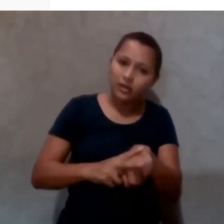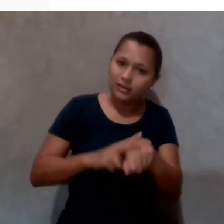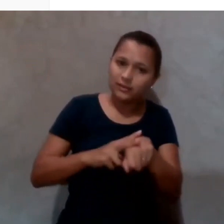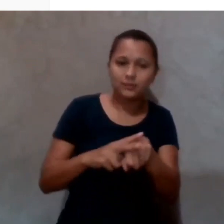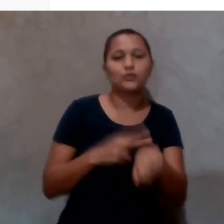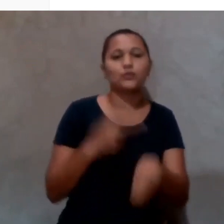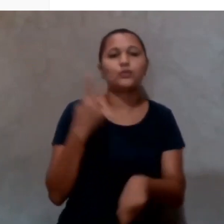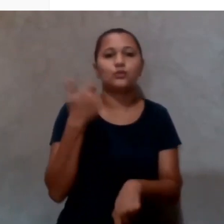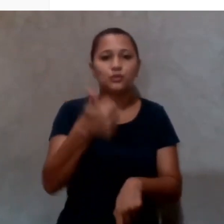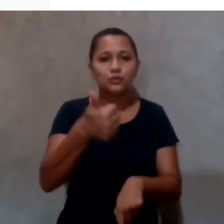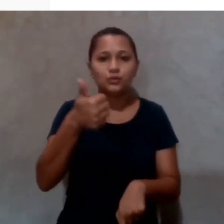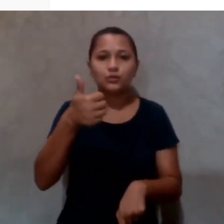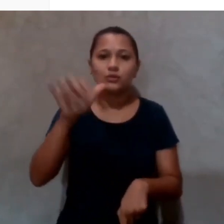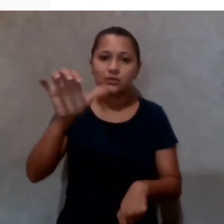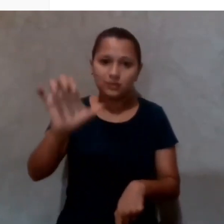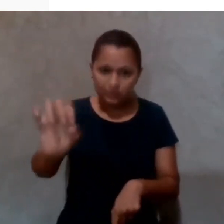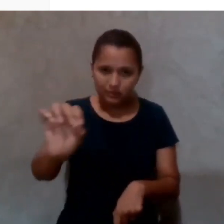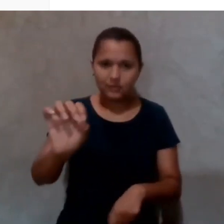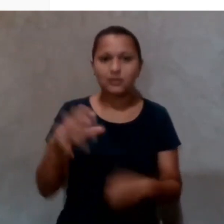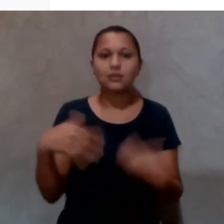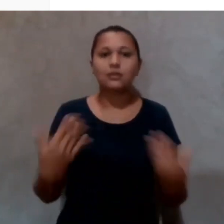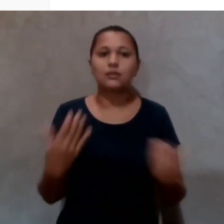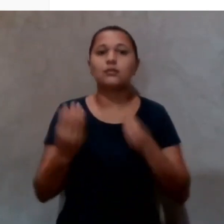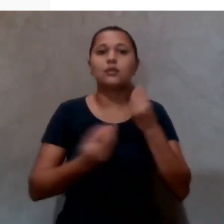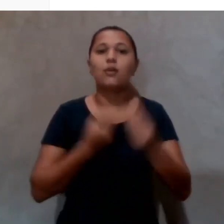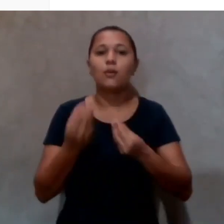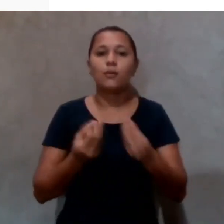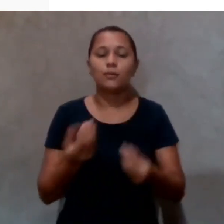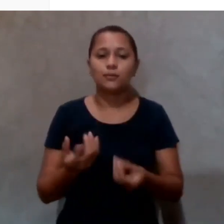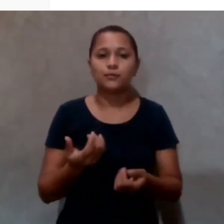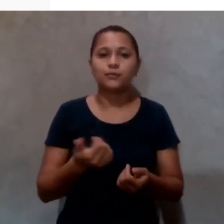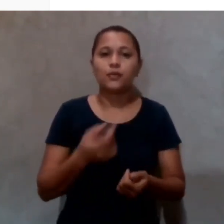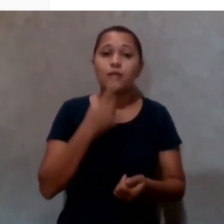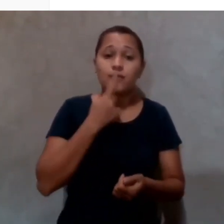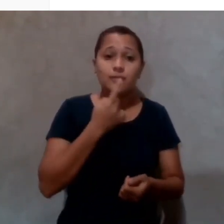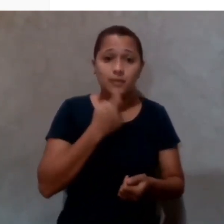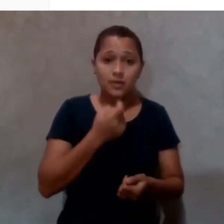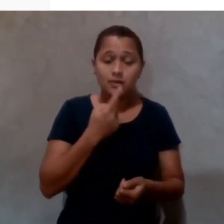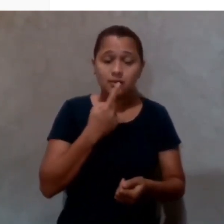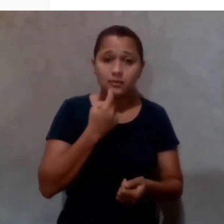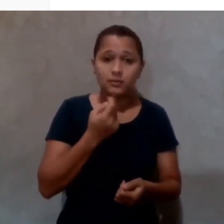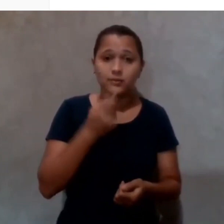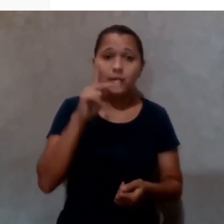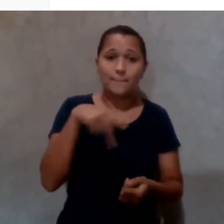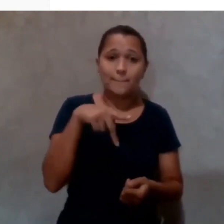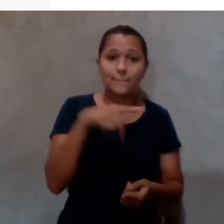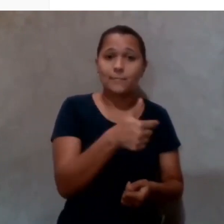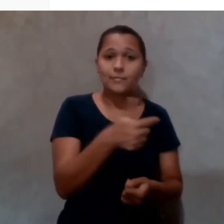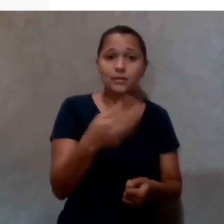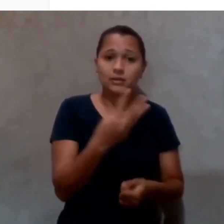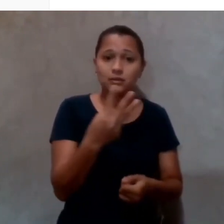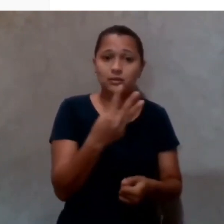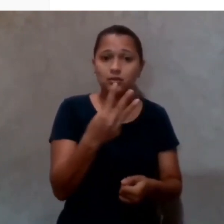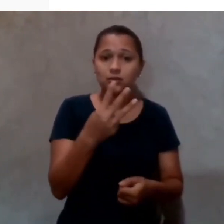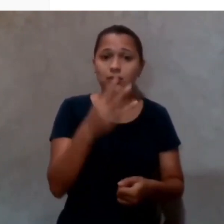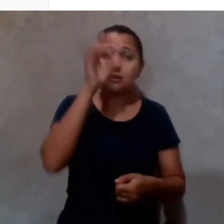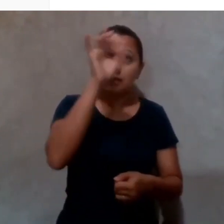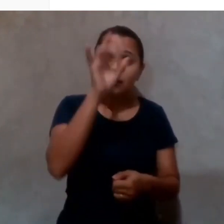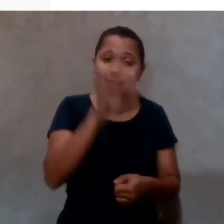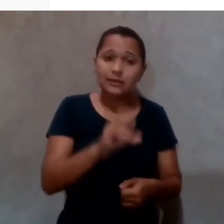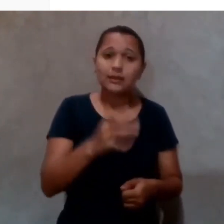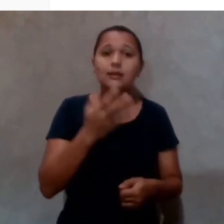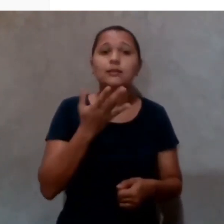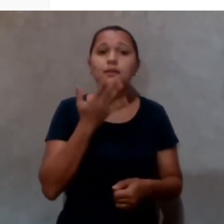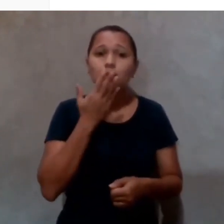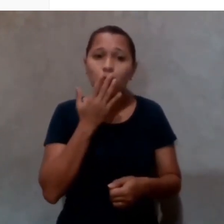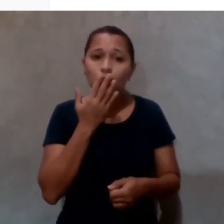etapa, que é a probabilidade de acusar a cor vermelha, que eu vou chamar de P de 3, Cada cor vermelha foi dado